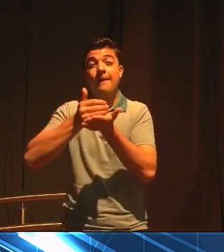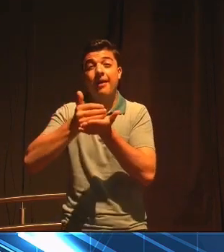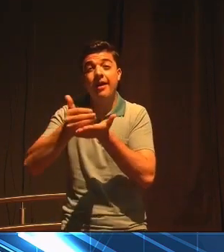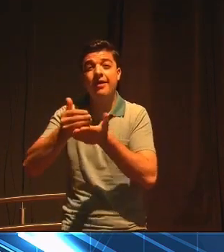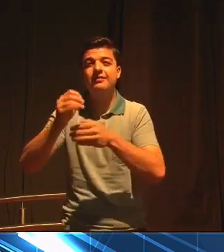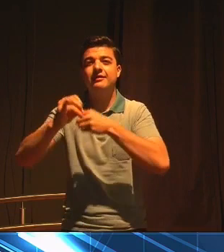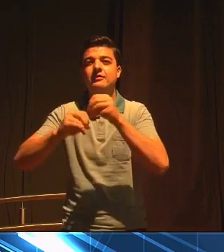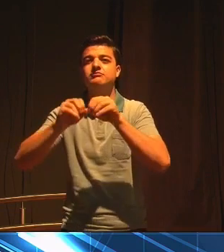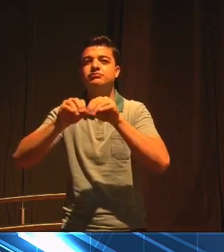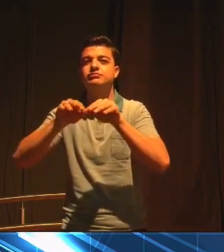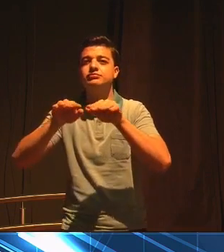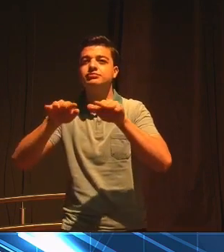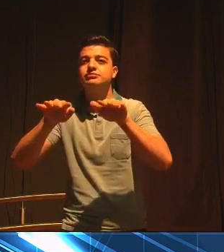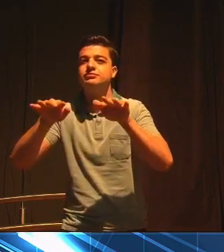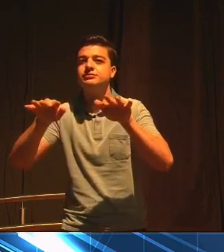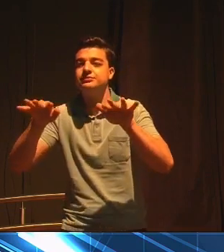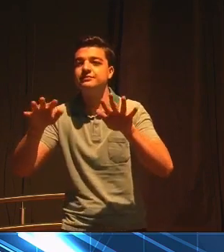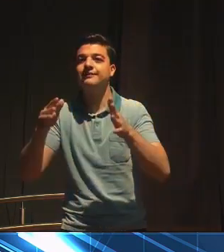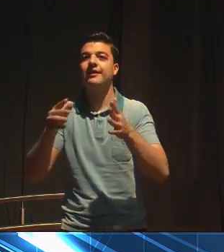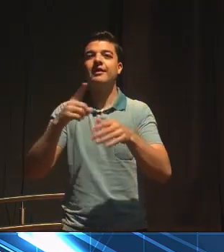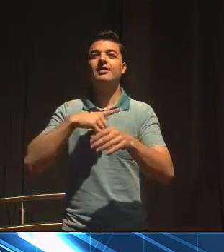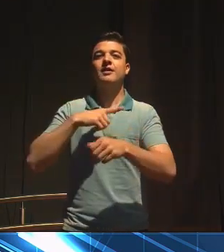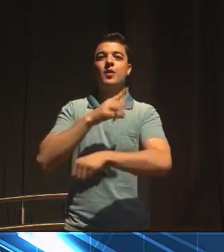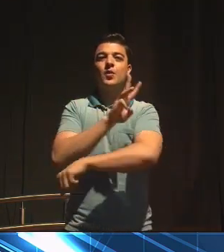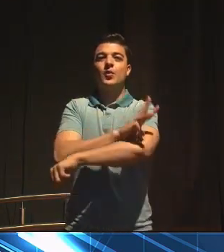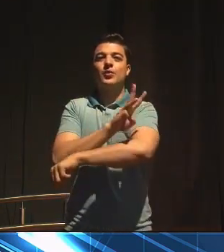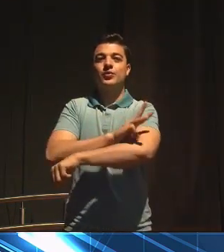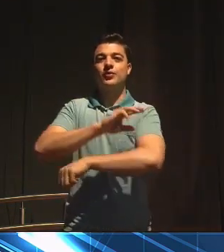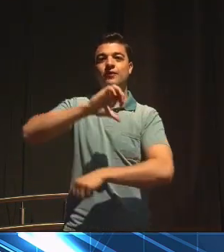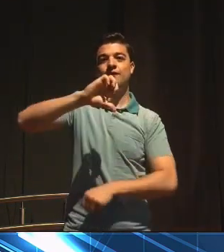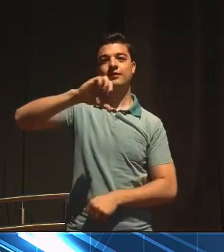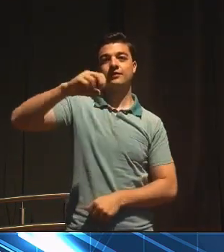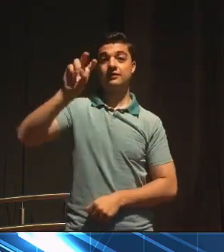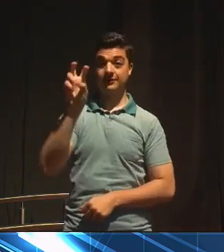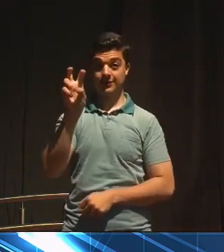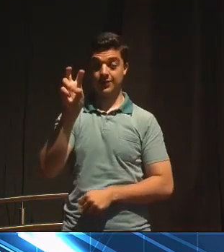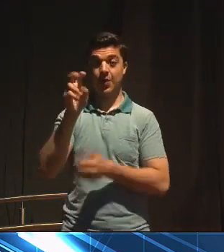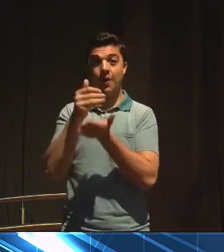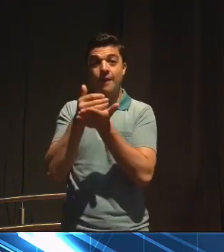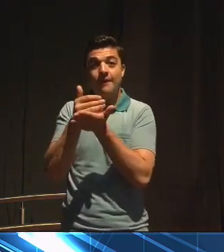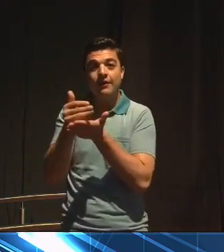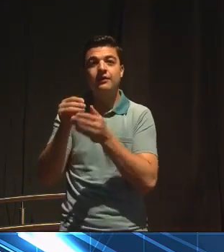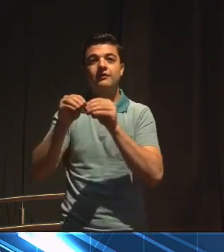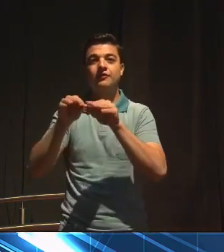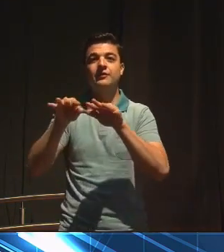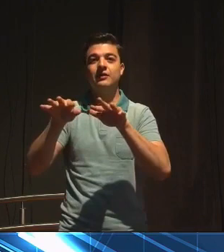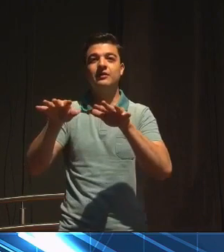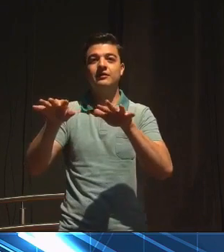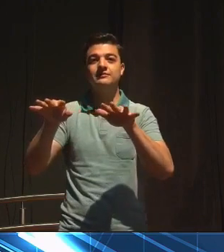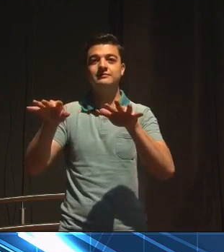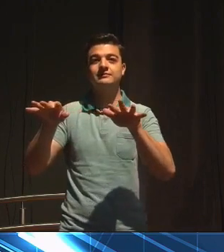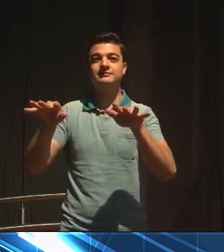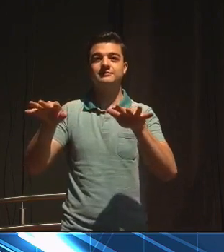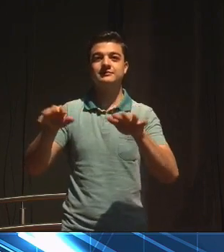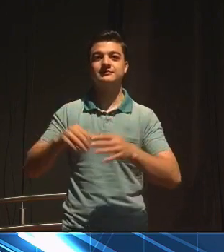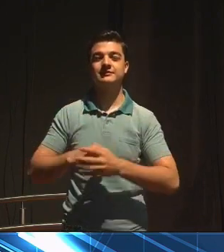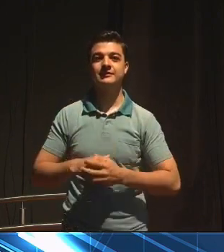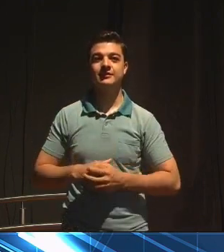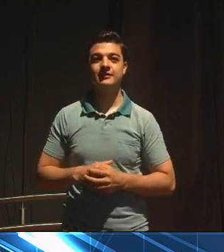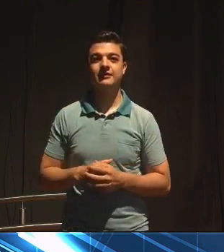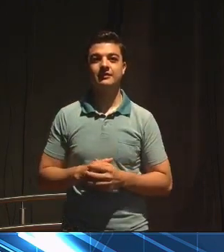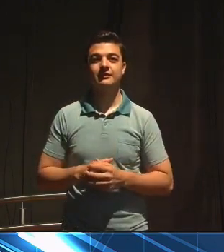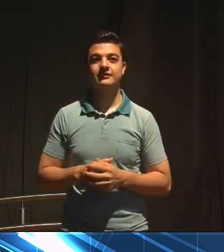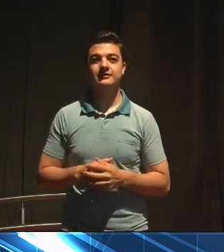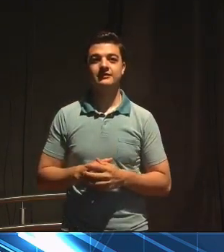revolucionou os sistemas operacionais estava sendo lançado, e uma coisinha que naquela época a gente achava